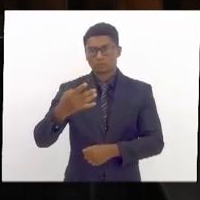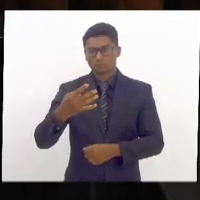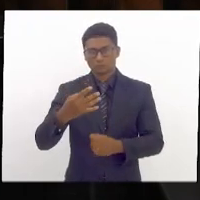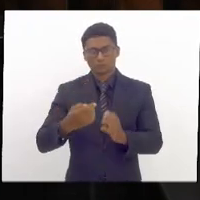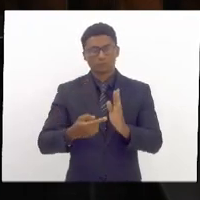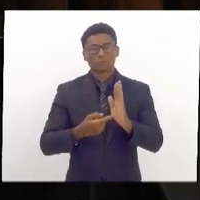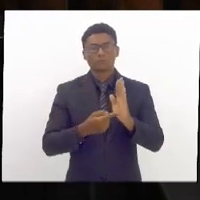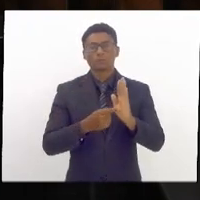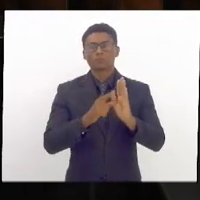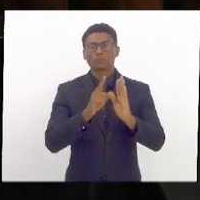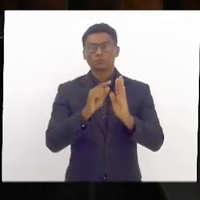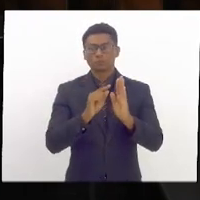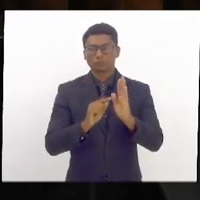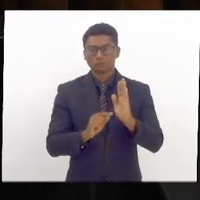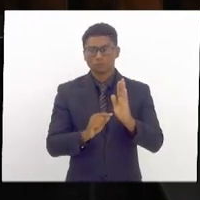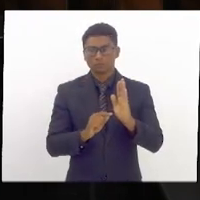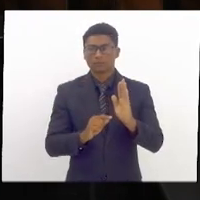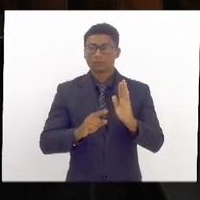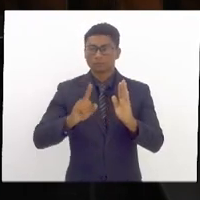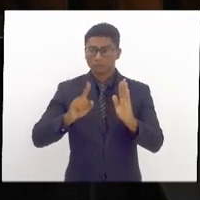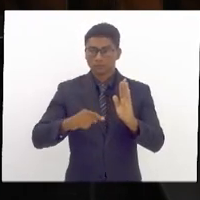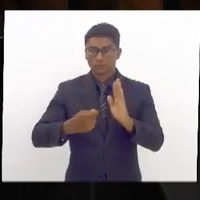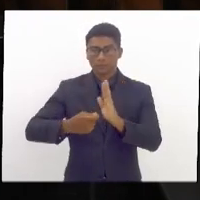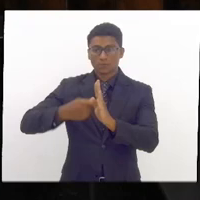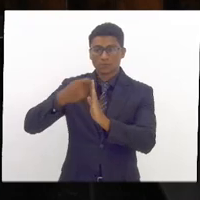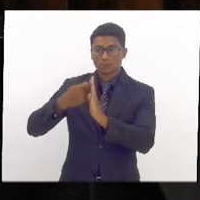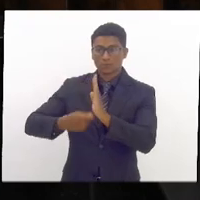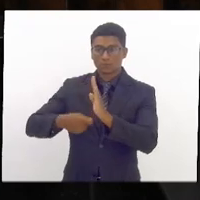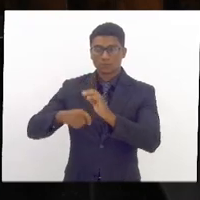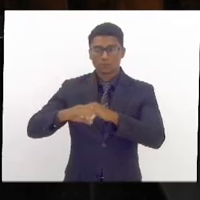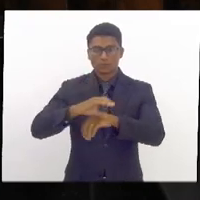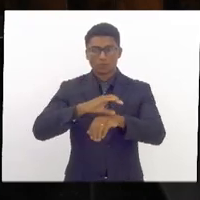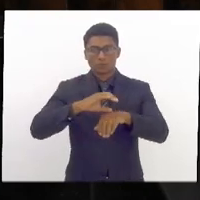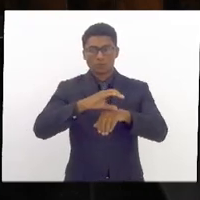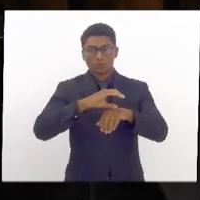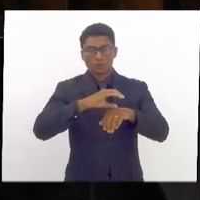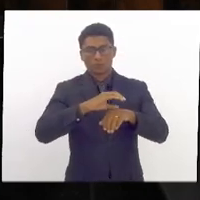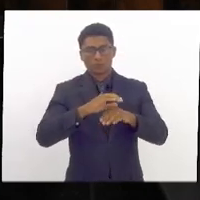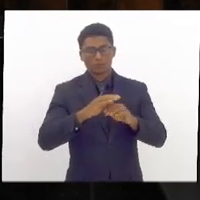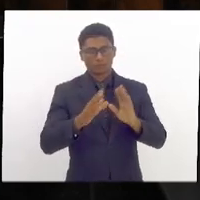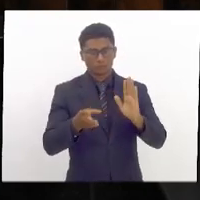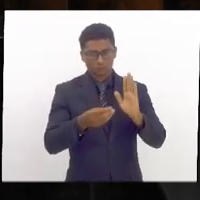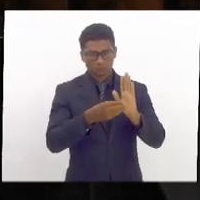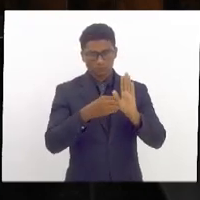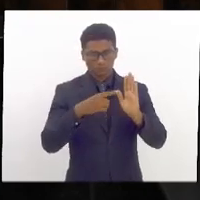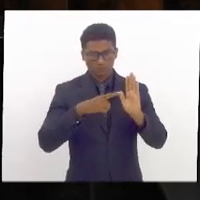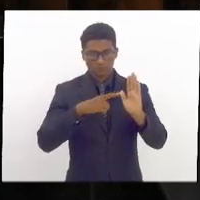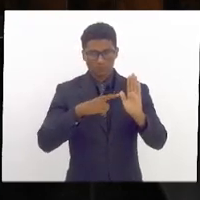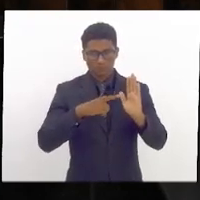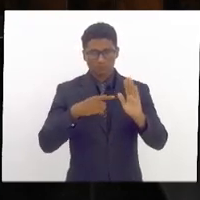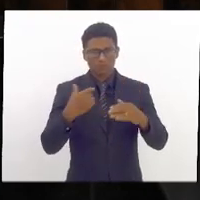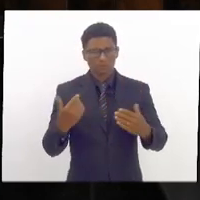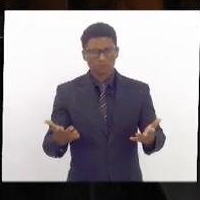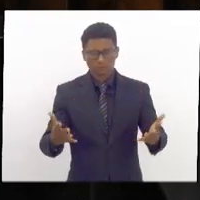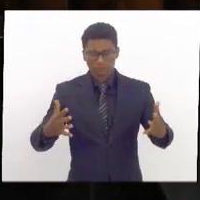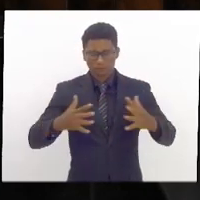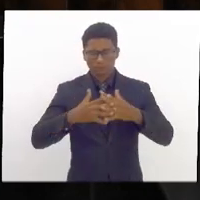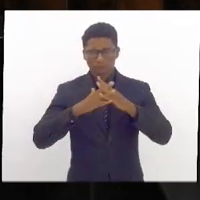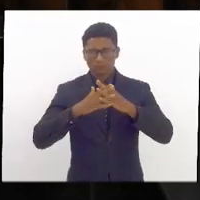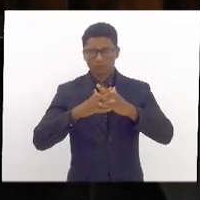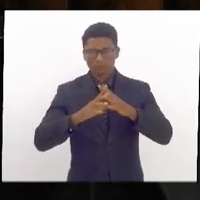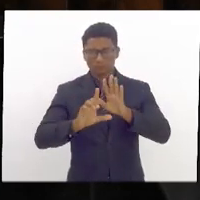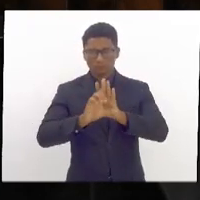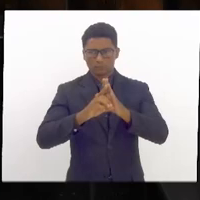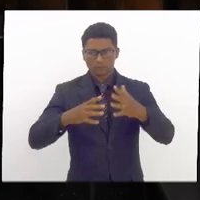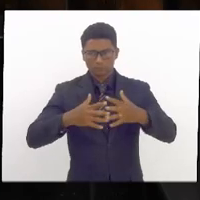decorrente diretamente do texto constitucional, não subsiste o vício de iniciativa